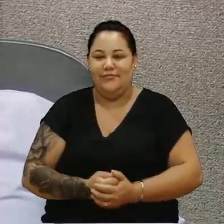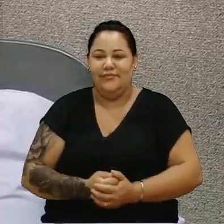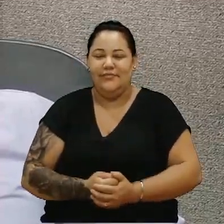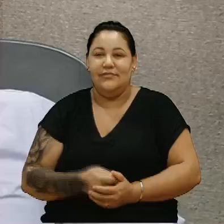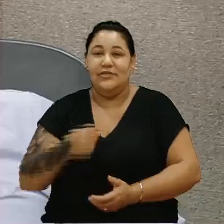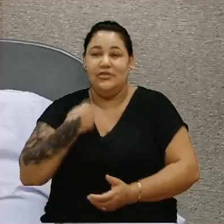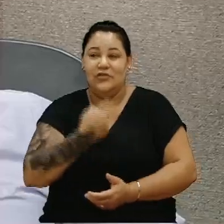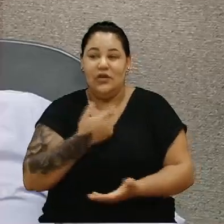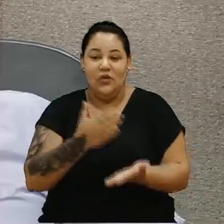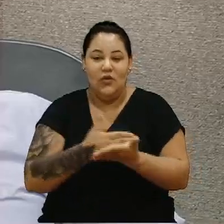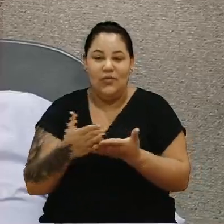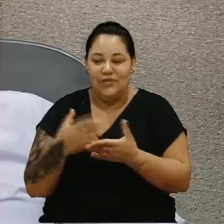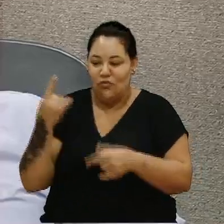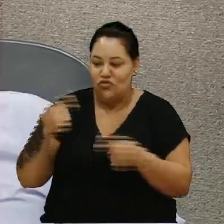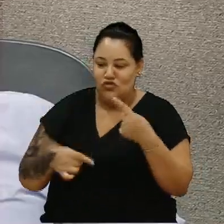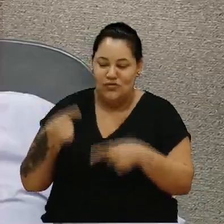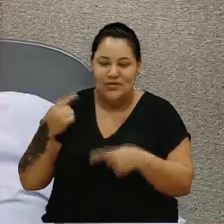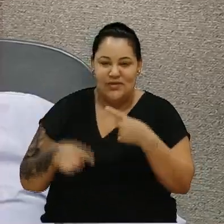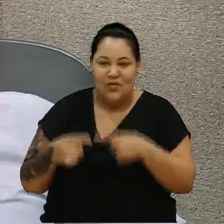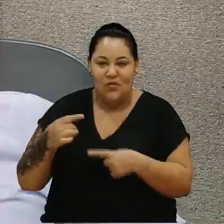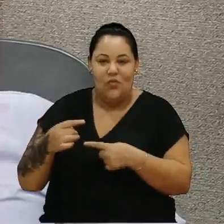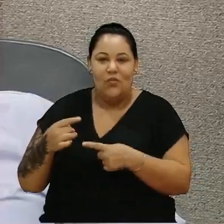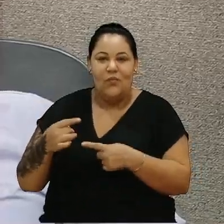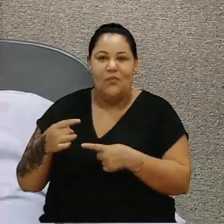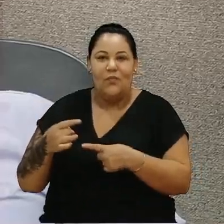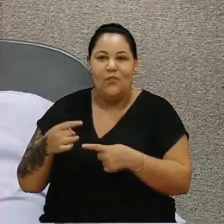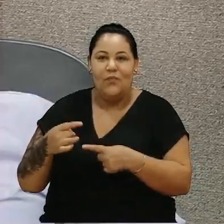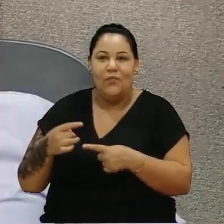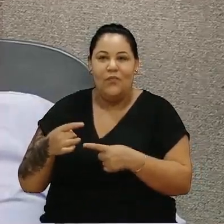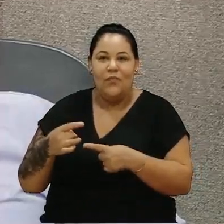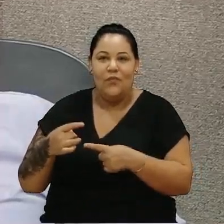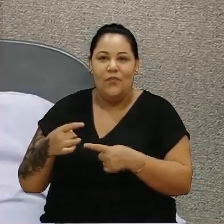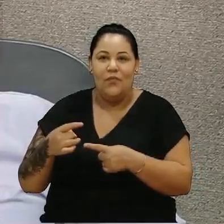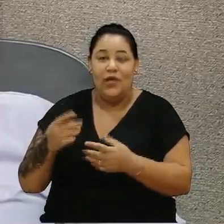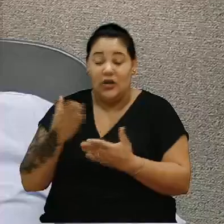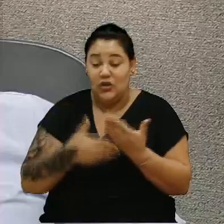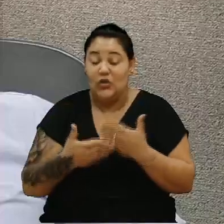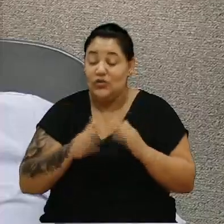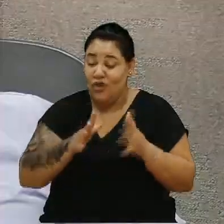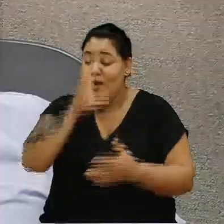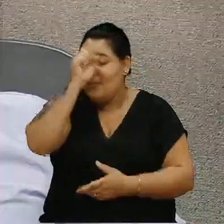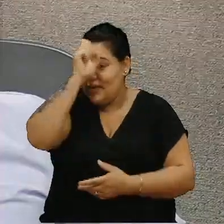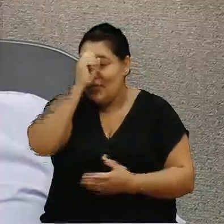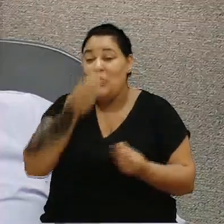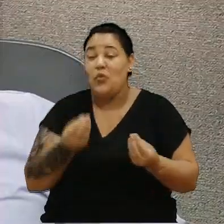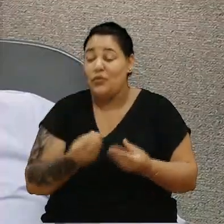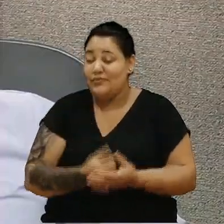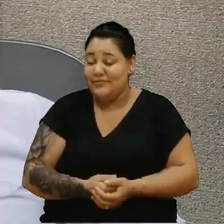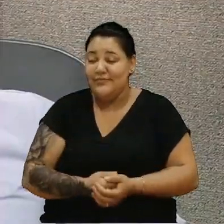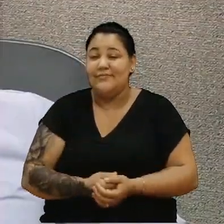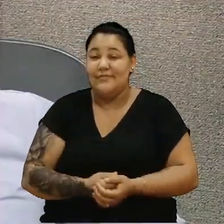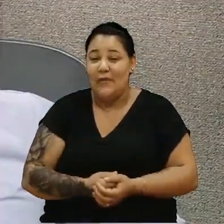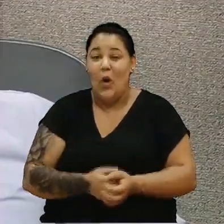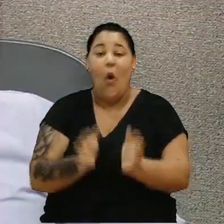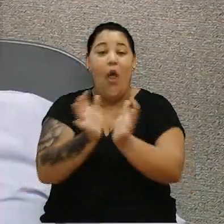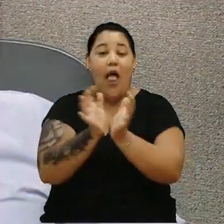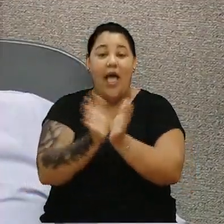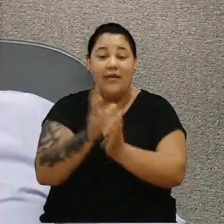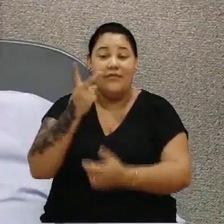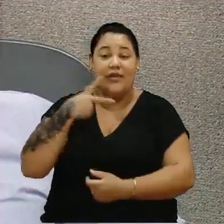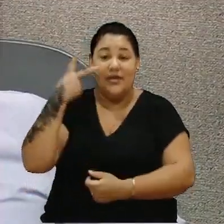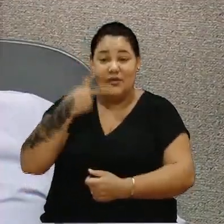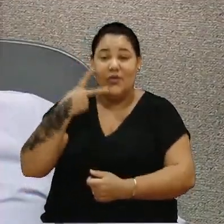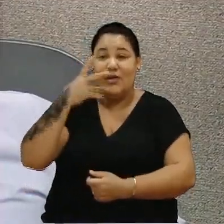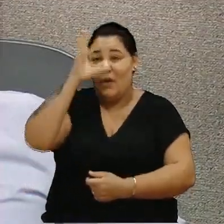essa discussão, a partir da frente parlamentar, todos aprendemos muito. Eu aprendi muito, os colegas vereadores que participavam da